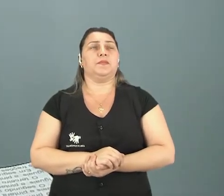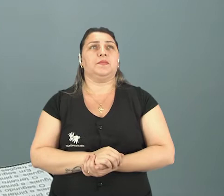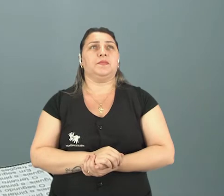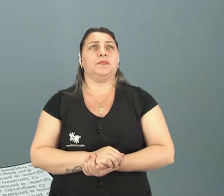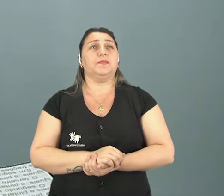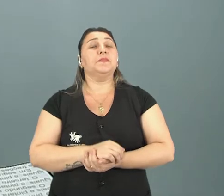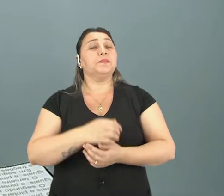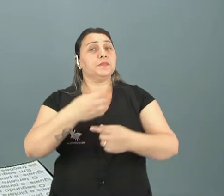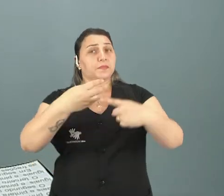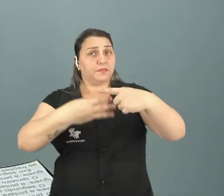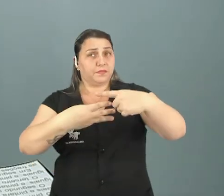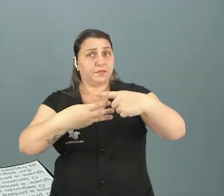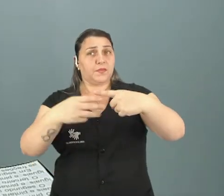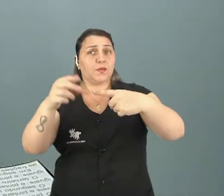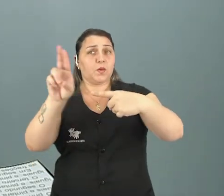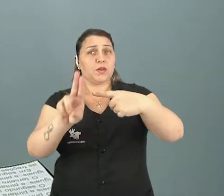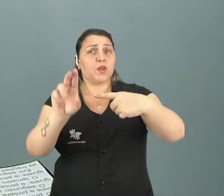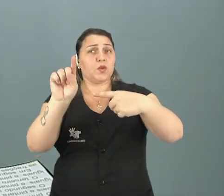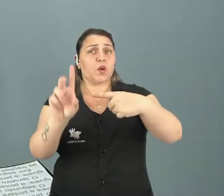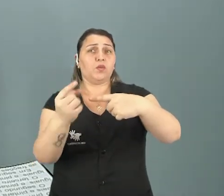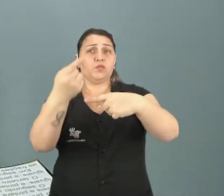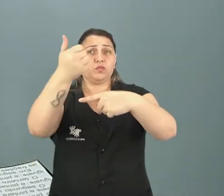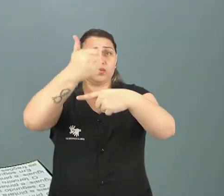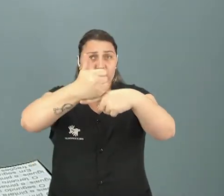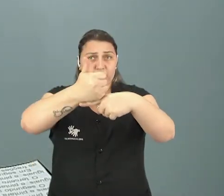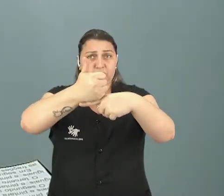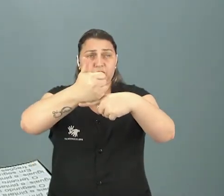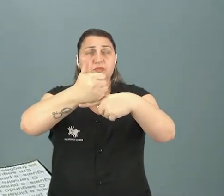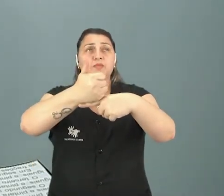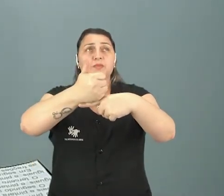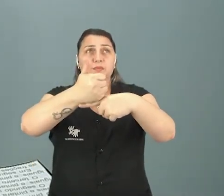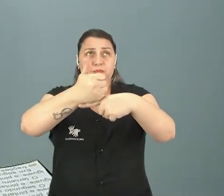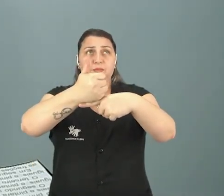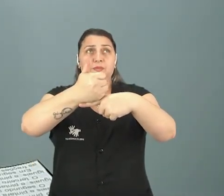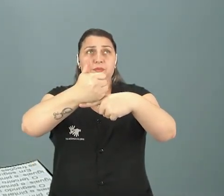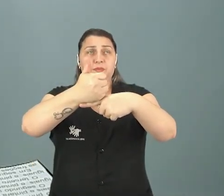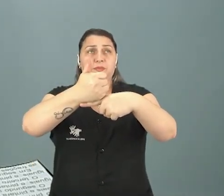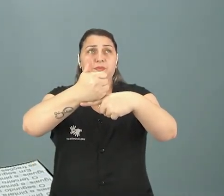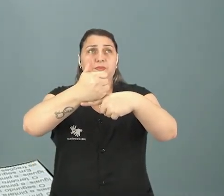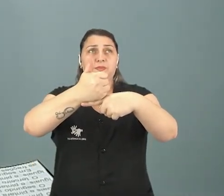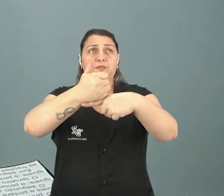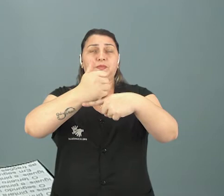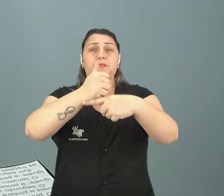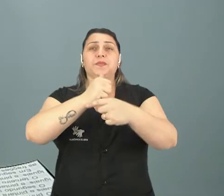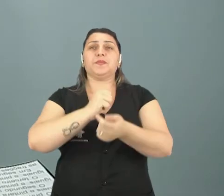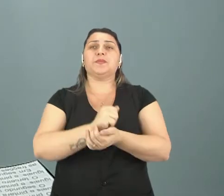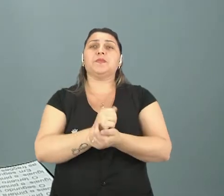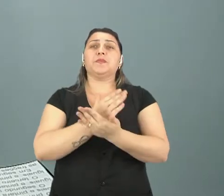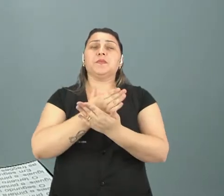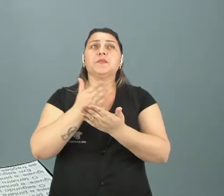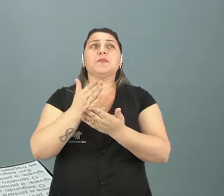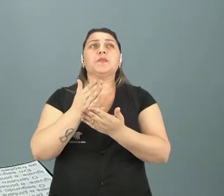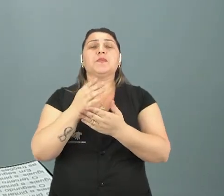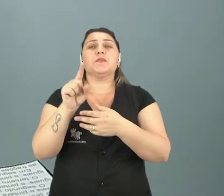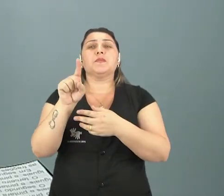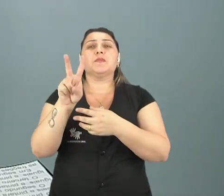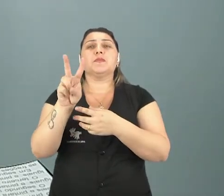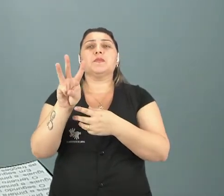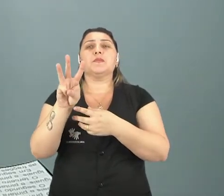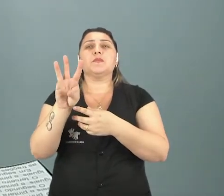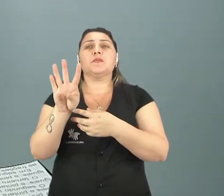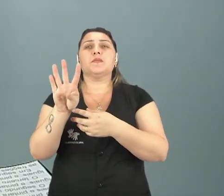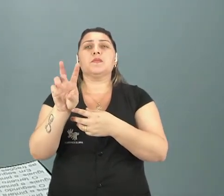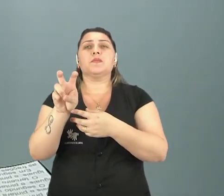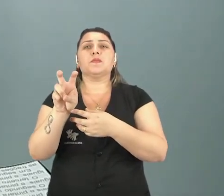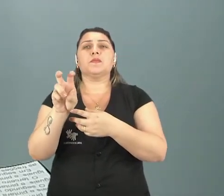Tinha 3 partes e eu utilizei só umzinho, só uma parte, né? Aqui, vamos começar daqui. 1, 2,